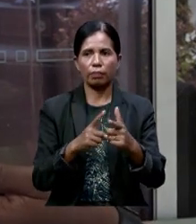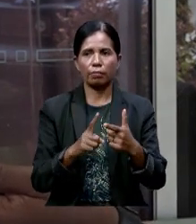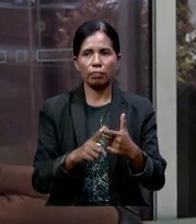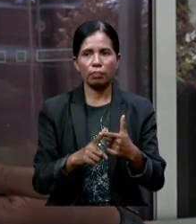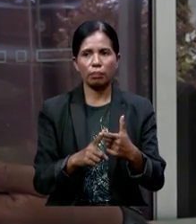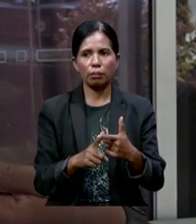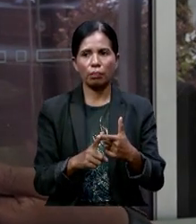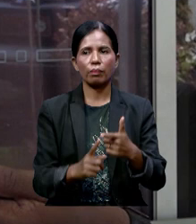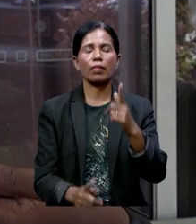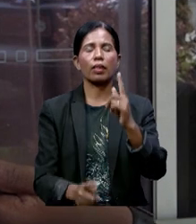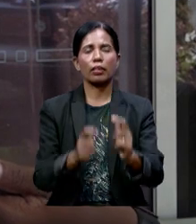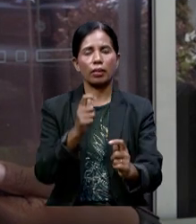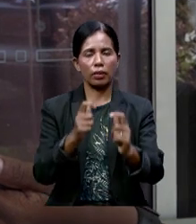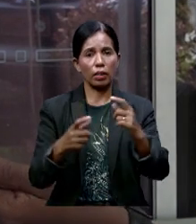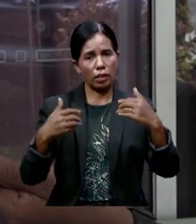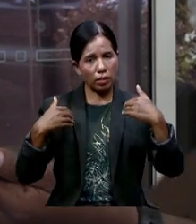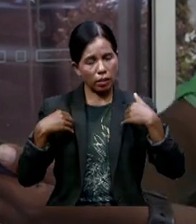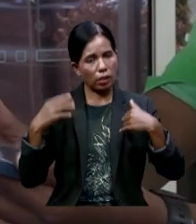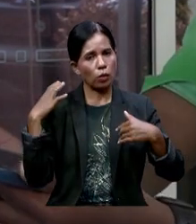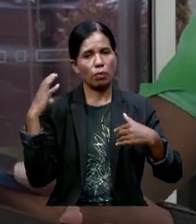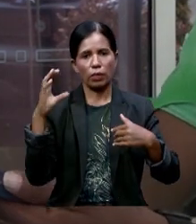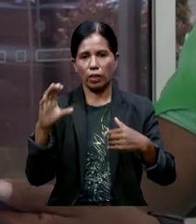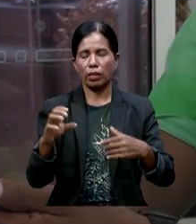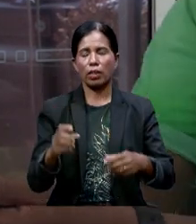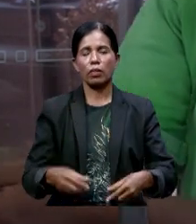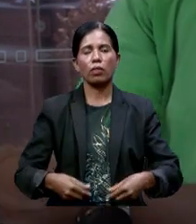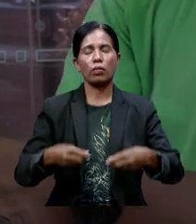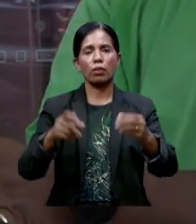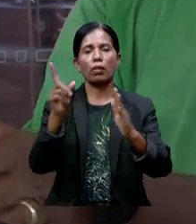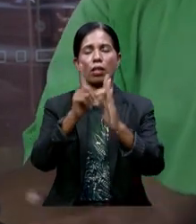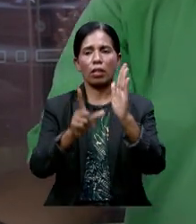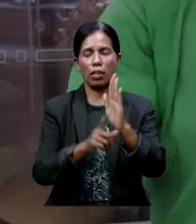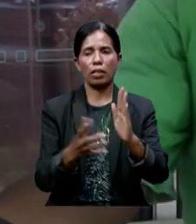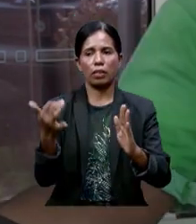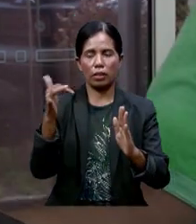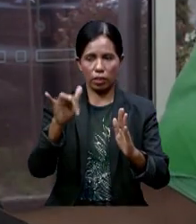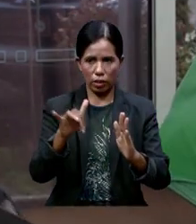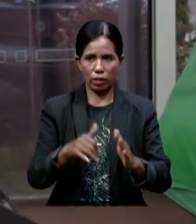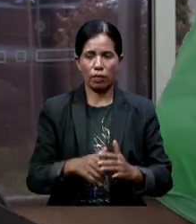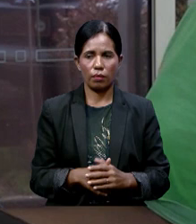e tribunal, mas que competência tu interpreta cada legislador, né?